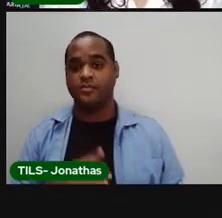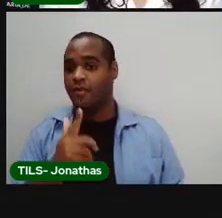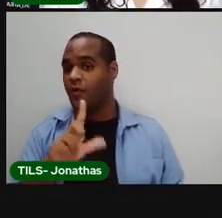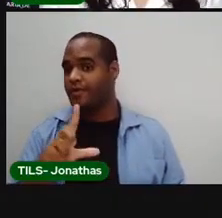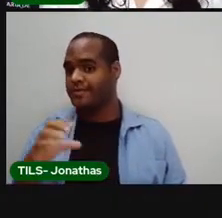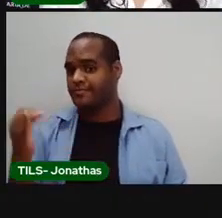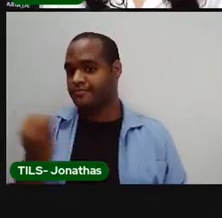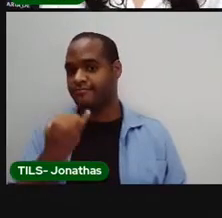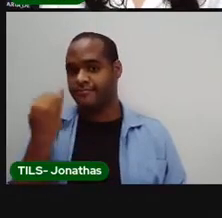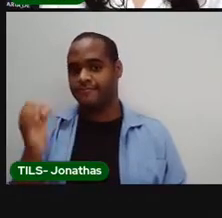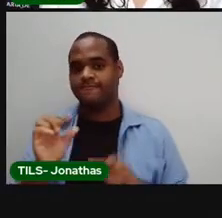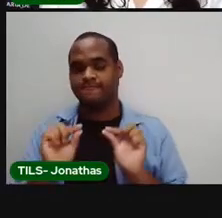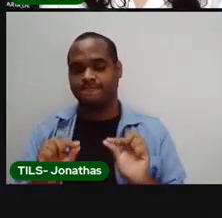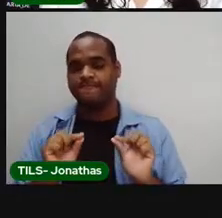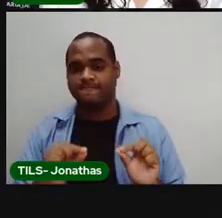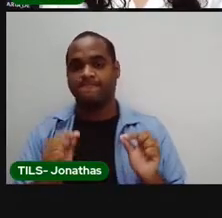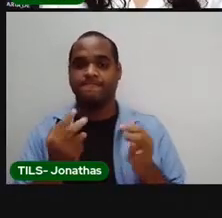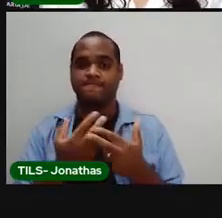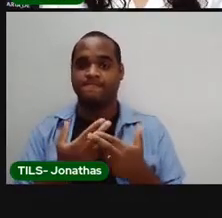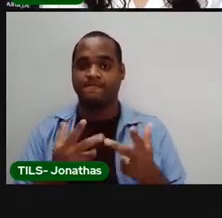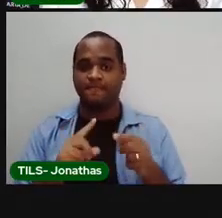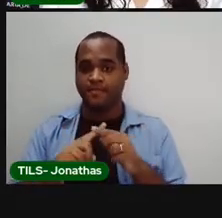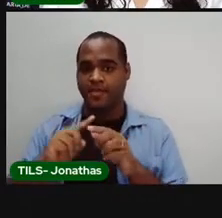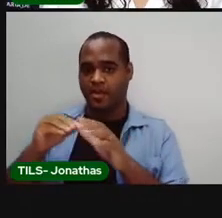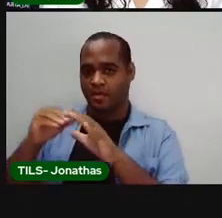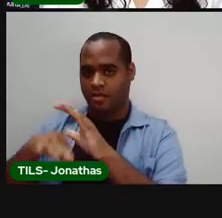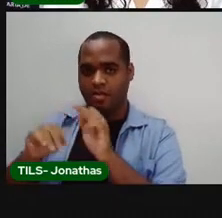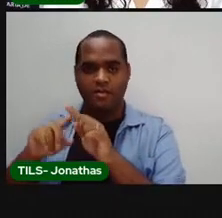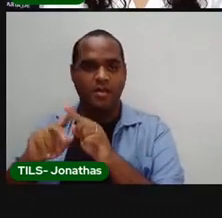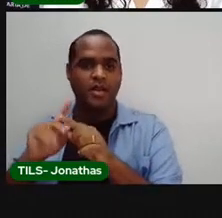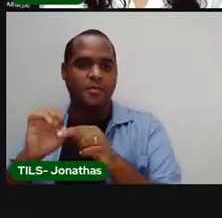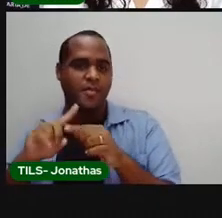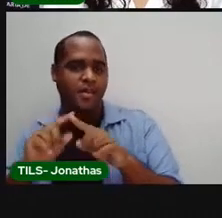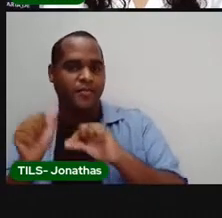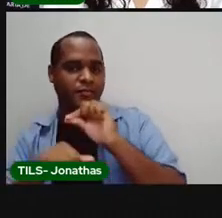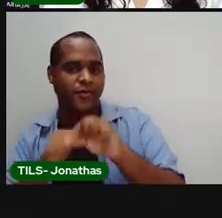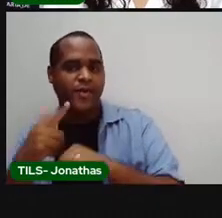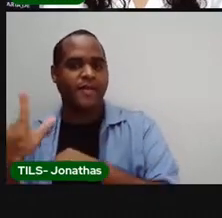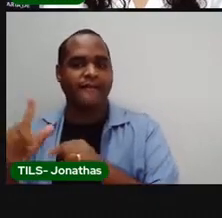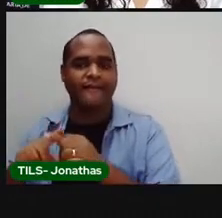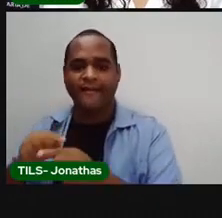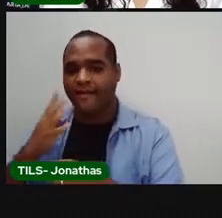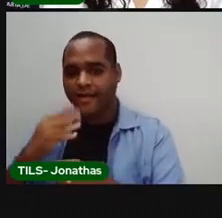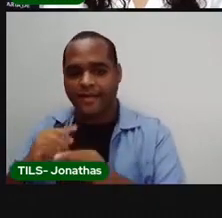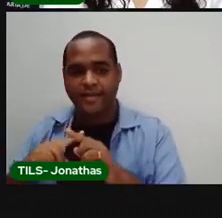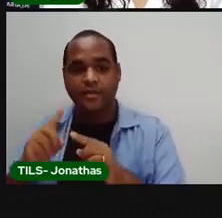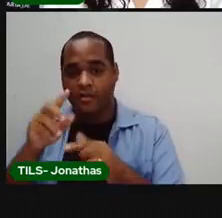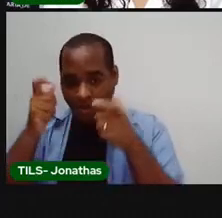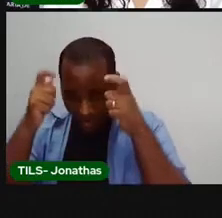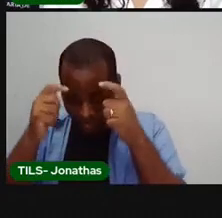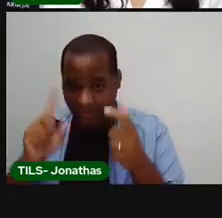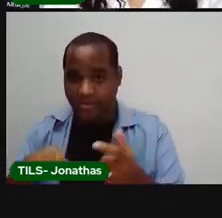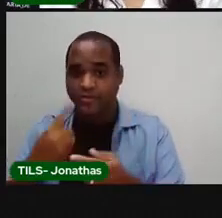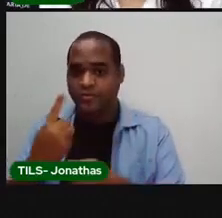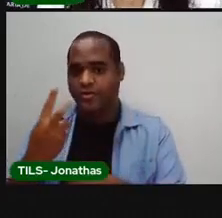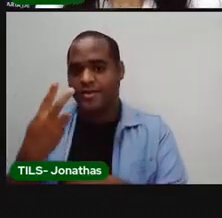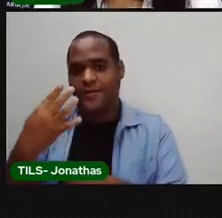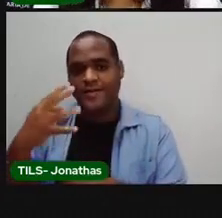Outra parlenda. Entrou pela perna do pato, saiu pela perna do pinto, o rei mandou dizer que quem quiser que conte 5, 1, 2, 3, 4,